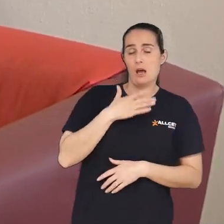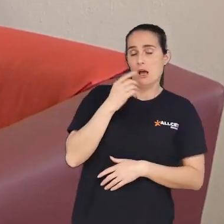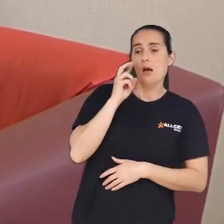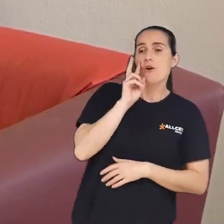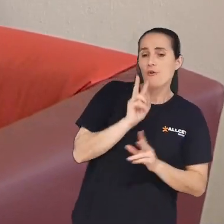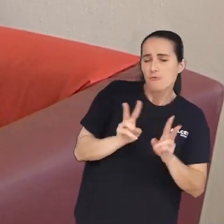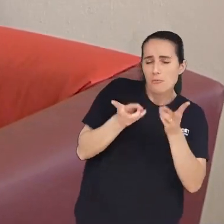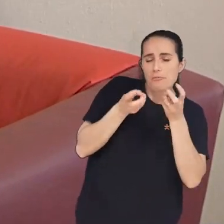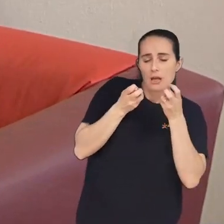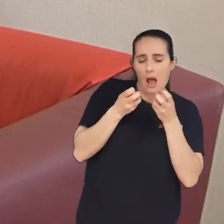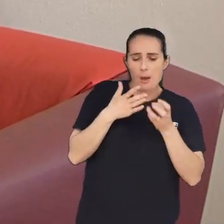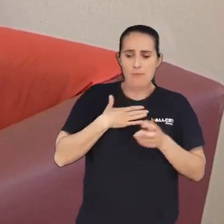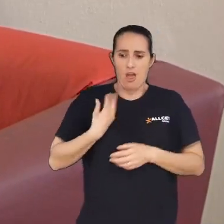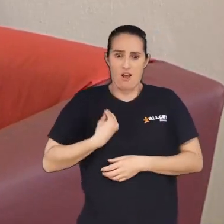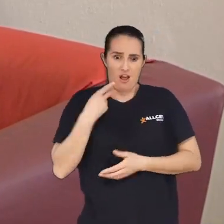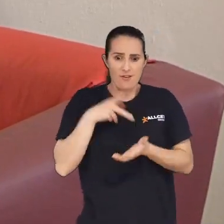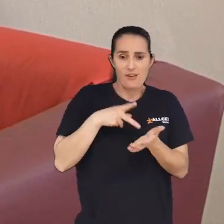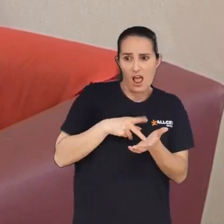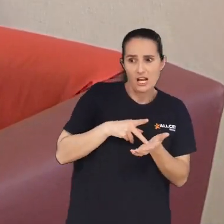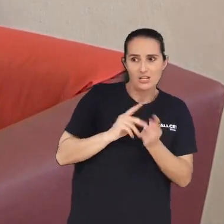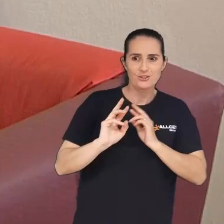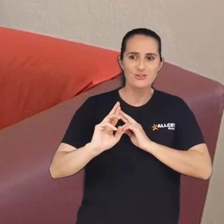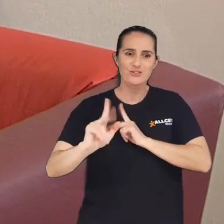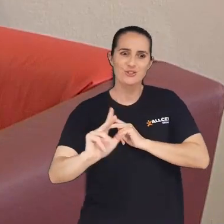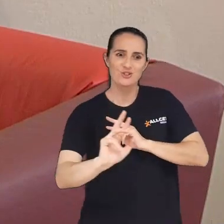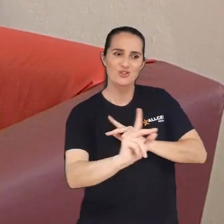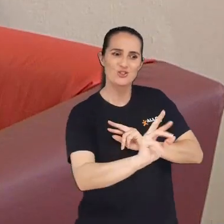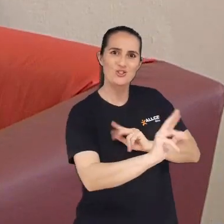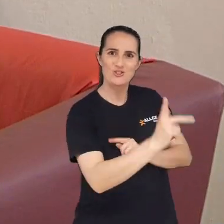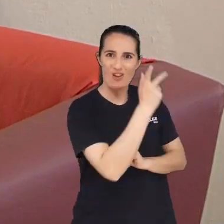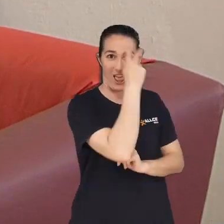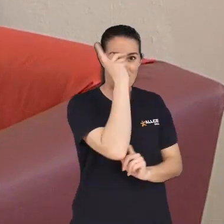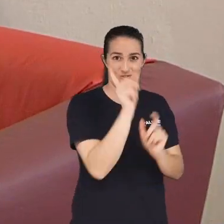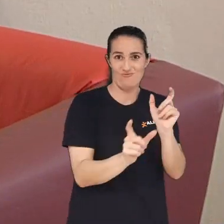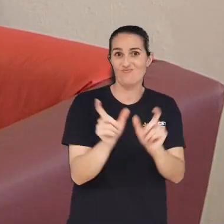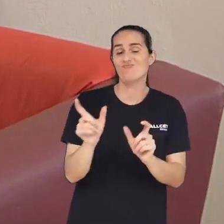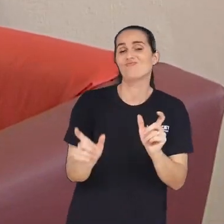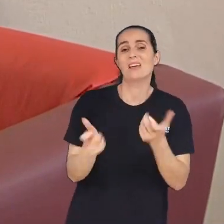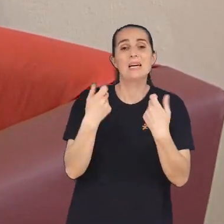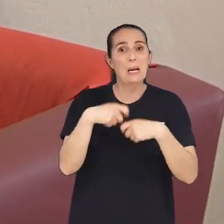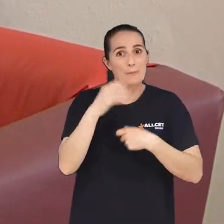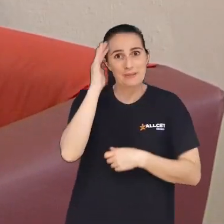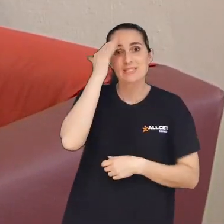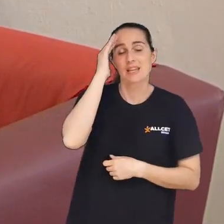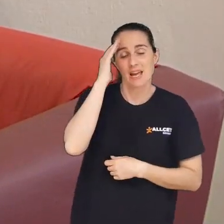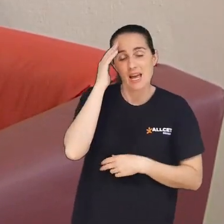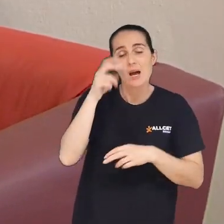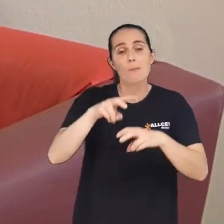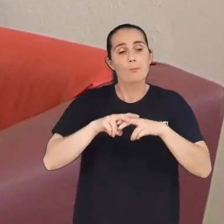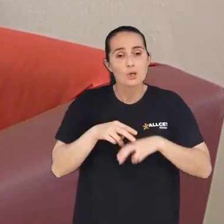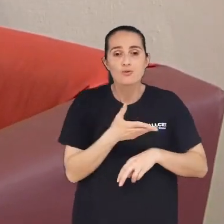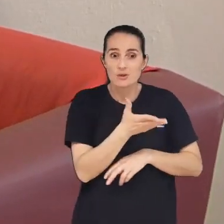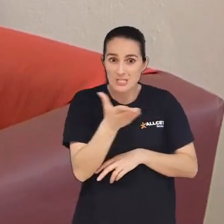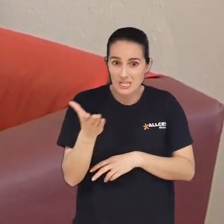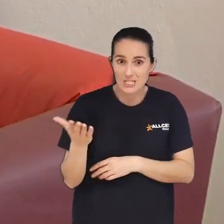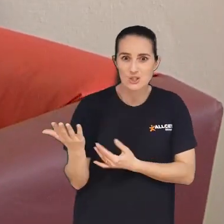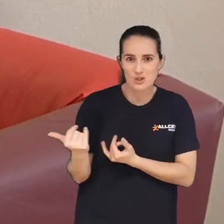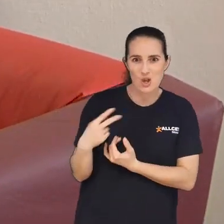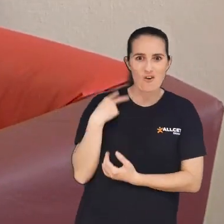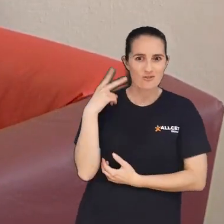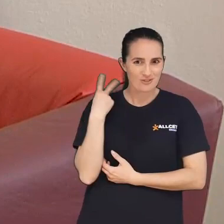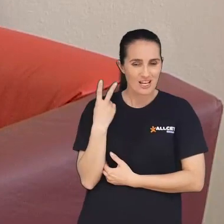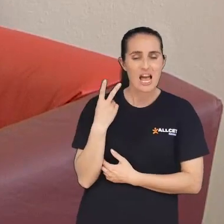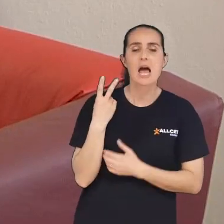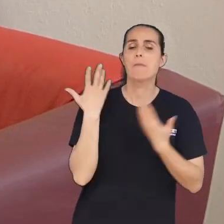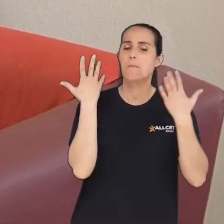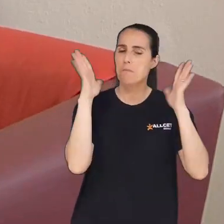como eu falei, às vezes a nossa visão, a nossa realidade não é uma realidade do outro. Então a gente precisa